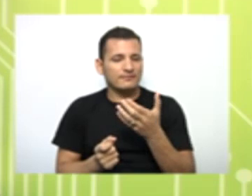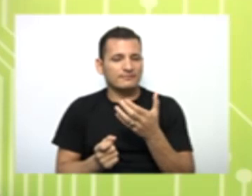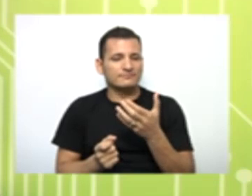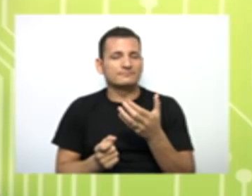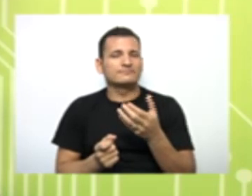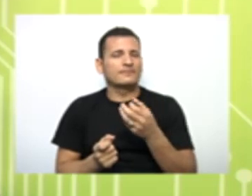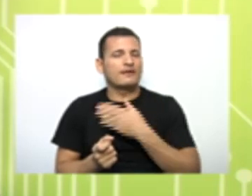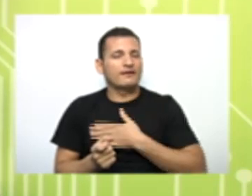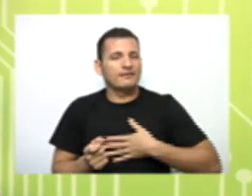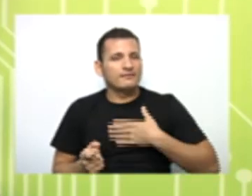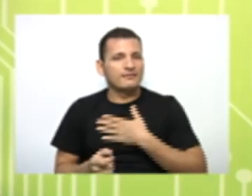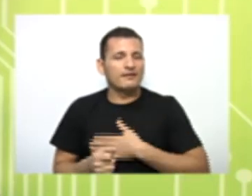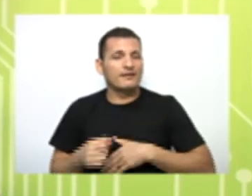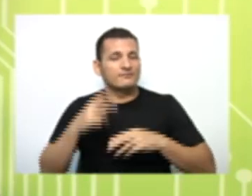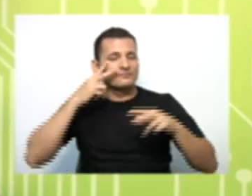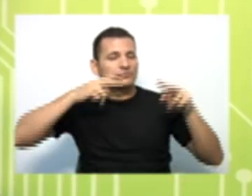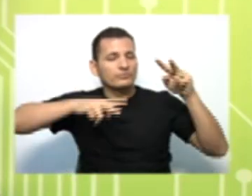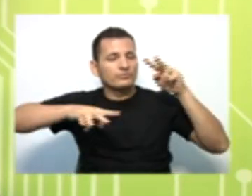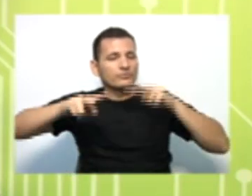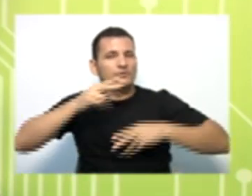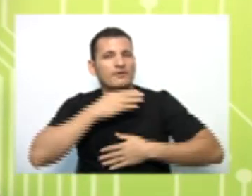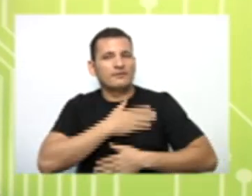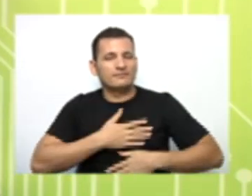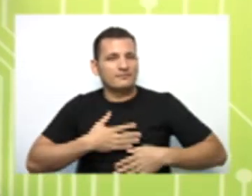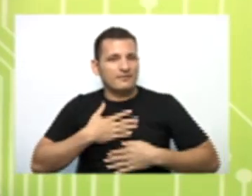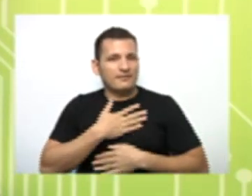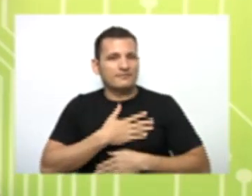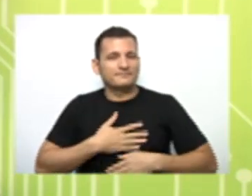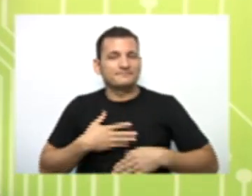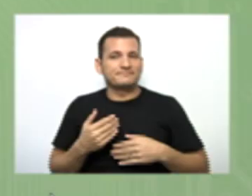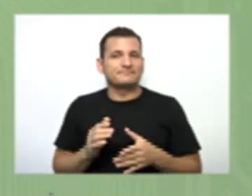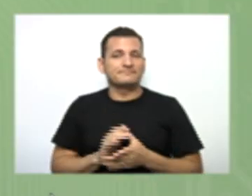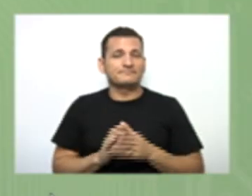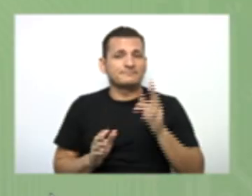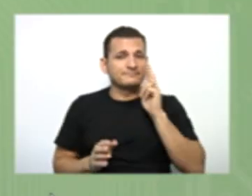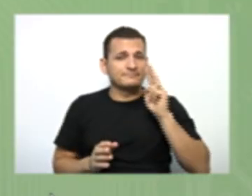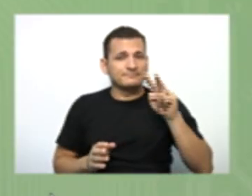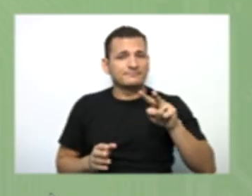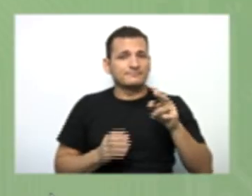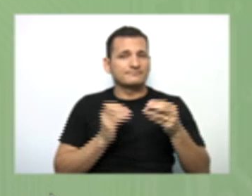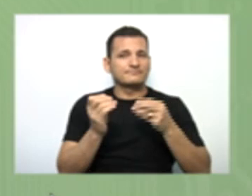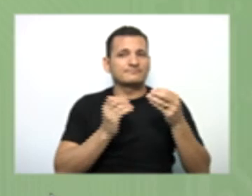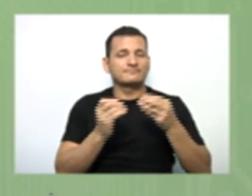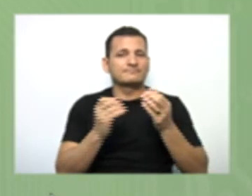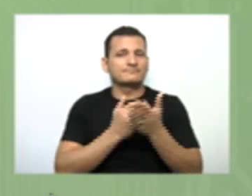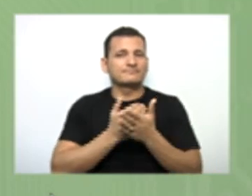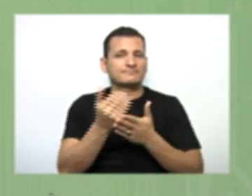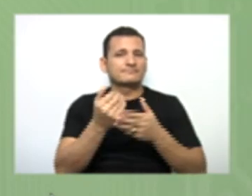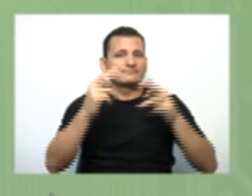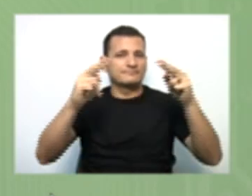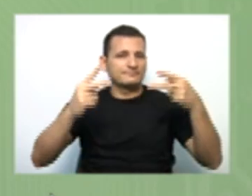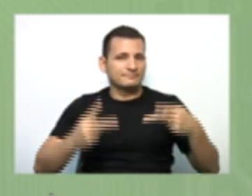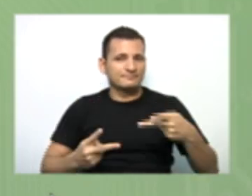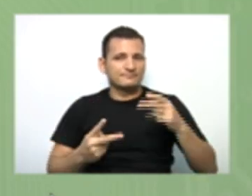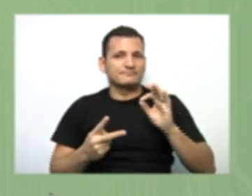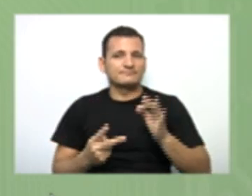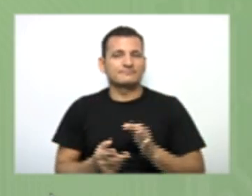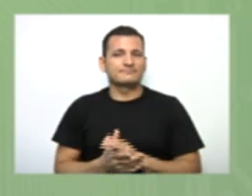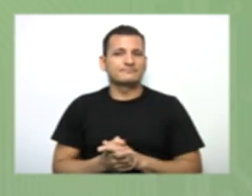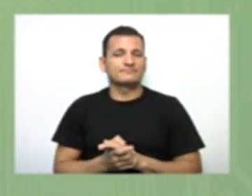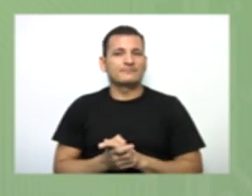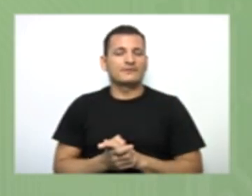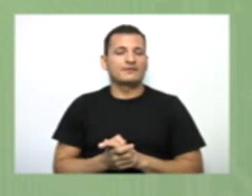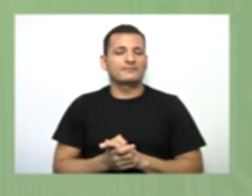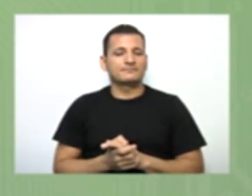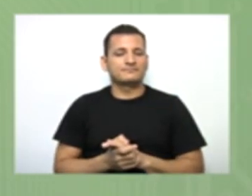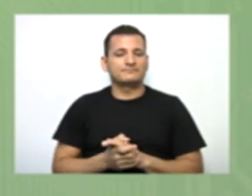bem agradável aos olhos do cliente, certo? Então, vamos ver aqui como é que a gente inicia isso. As páginas